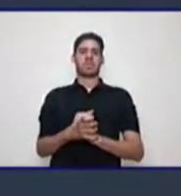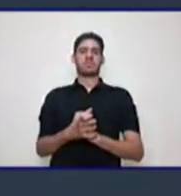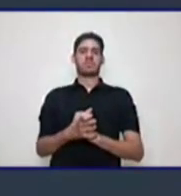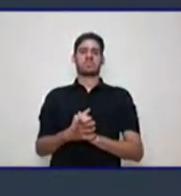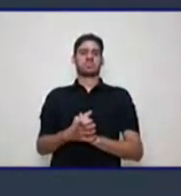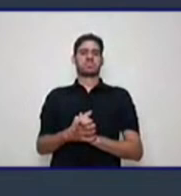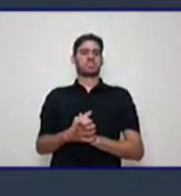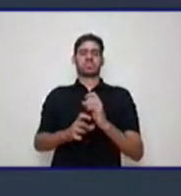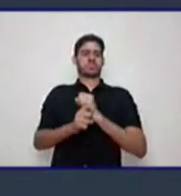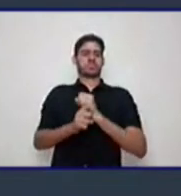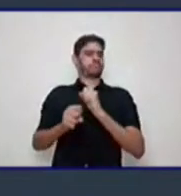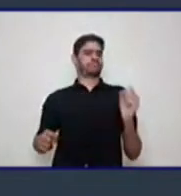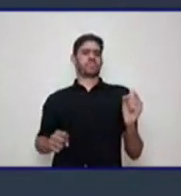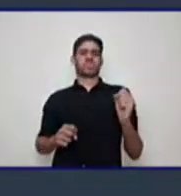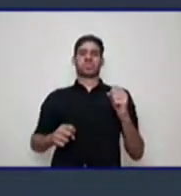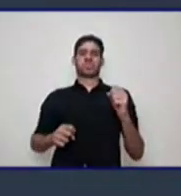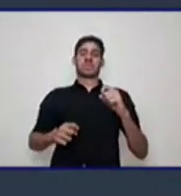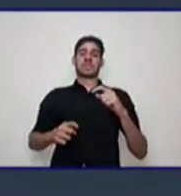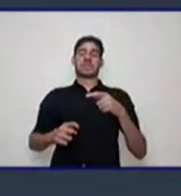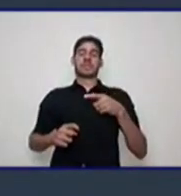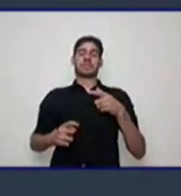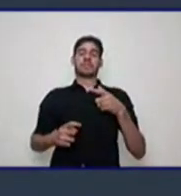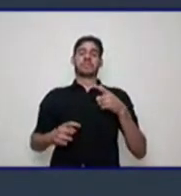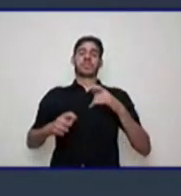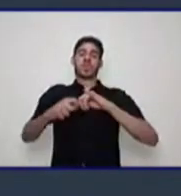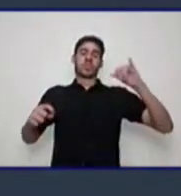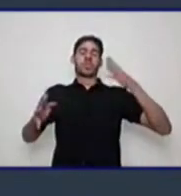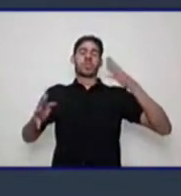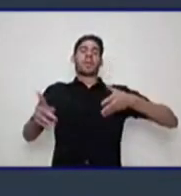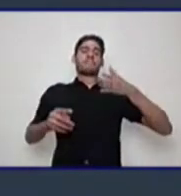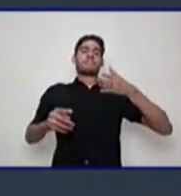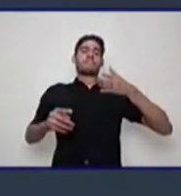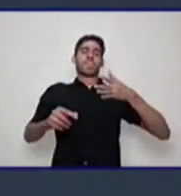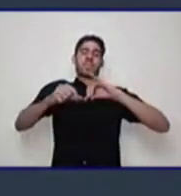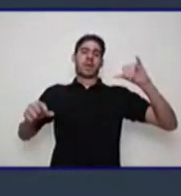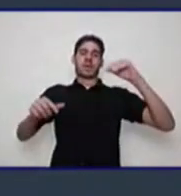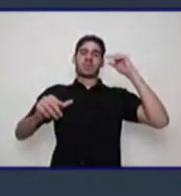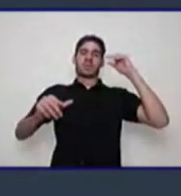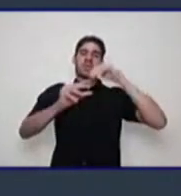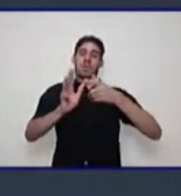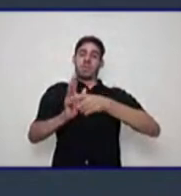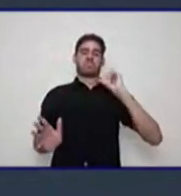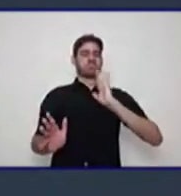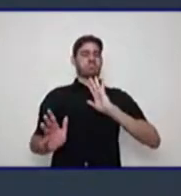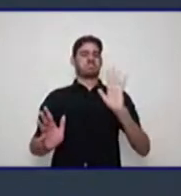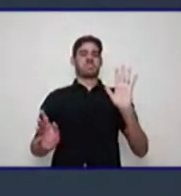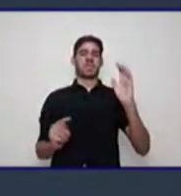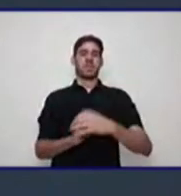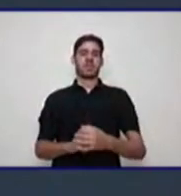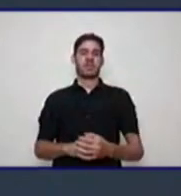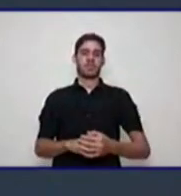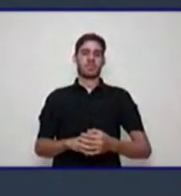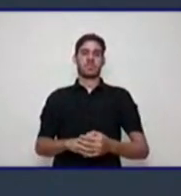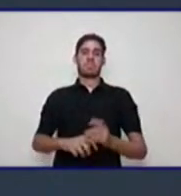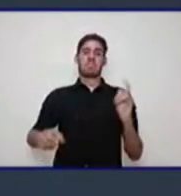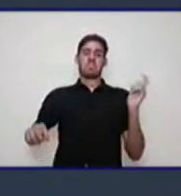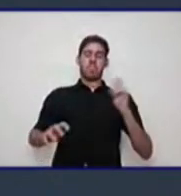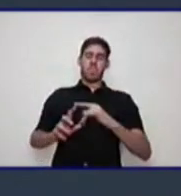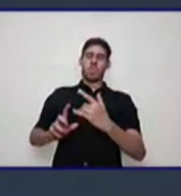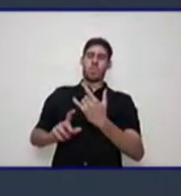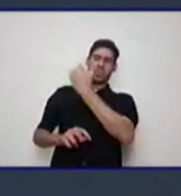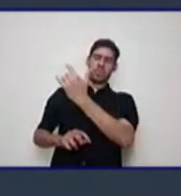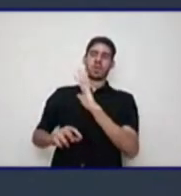seja possível o enquadramento como propaganda eleitoral antecipada negativa, sob pena de atrairmos